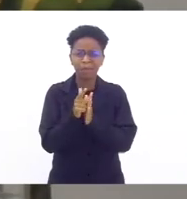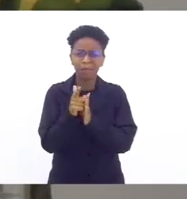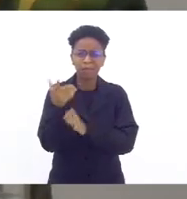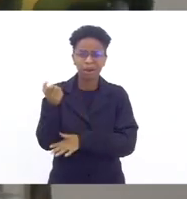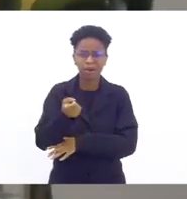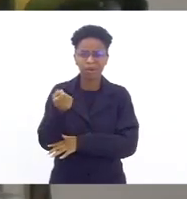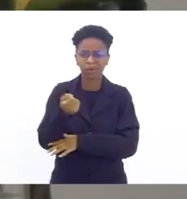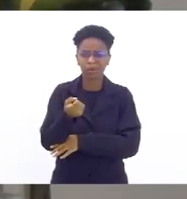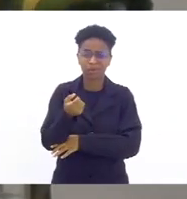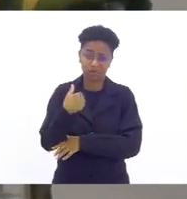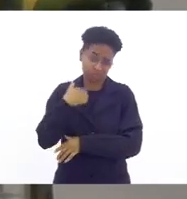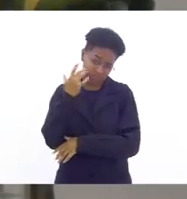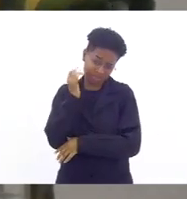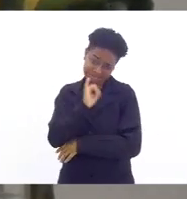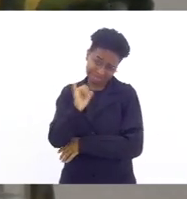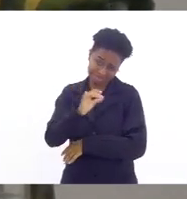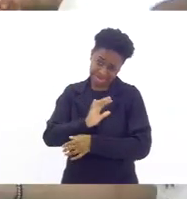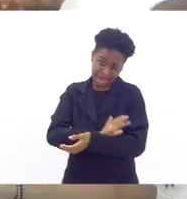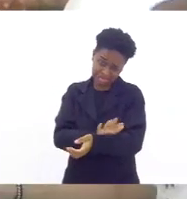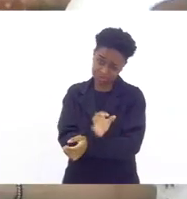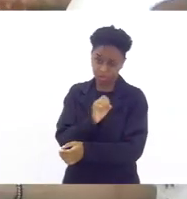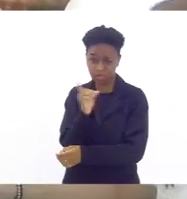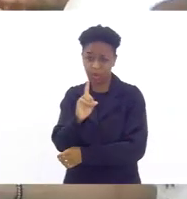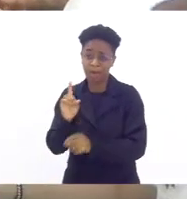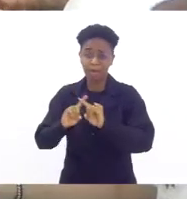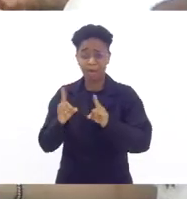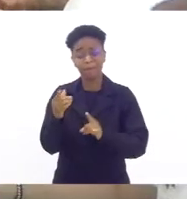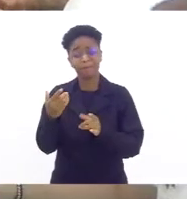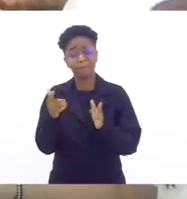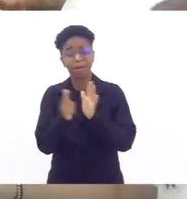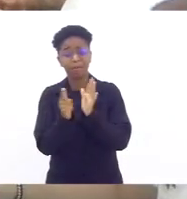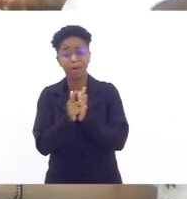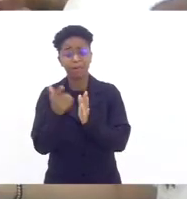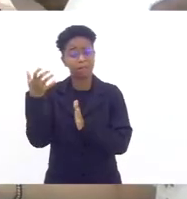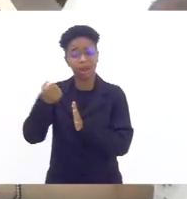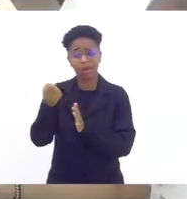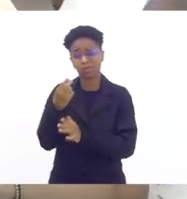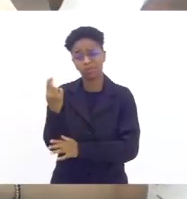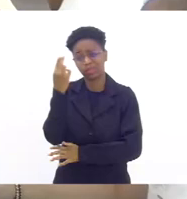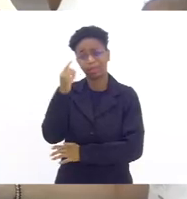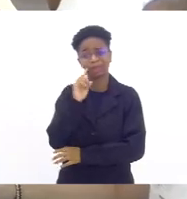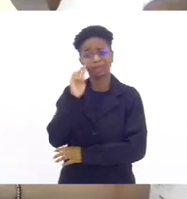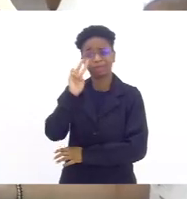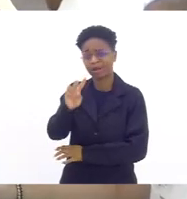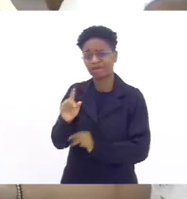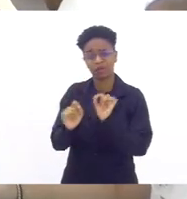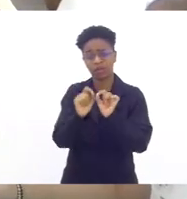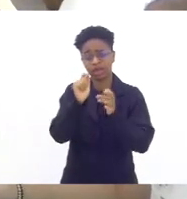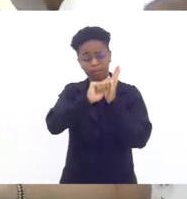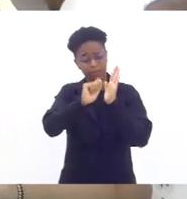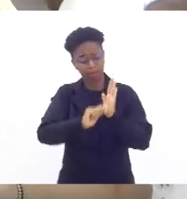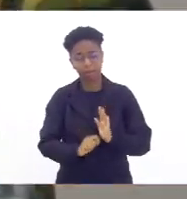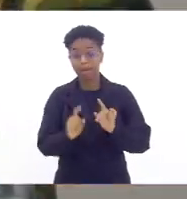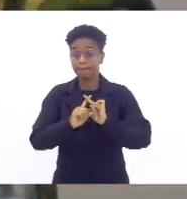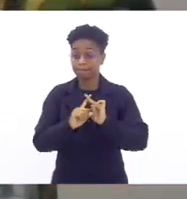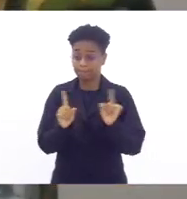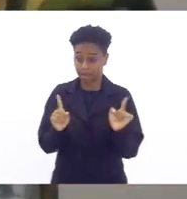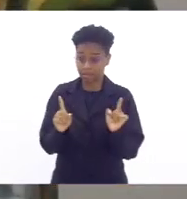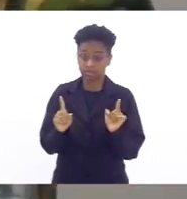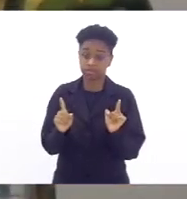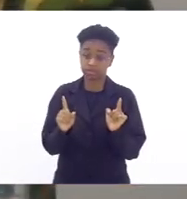não sei se é racismo ou não mas o papel é branco demais e aí ninguém vê o que que tá escrito no papel mas então vamos